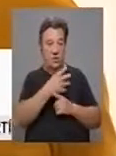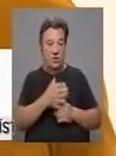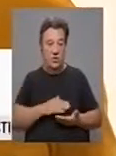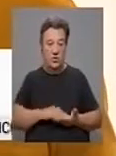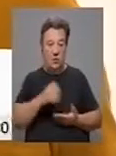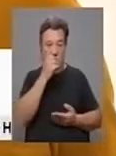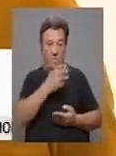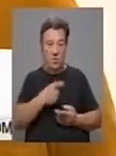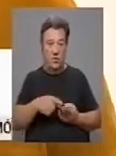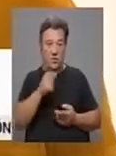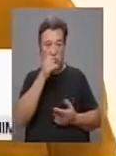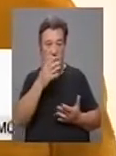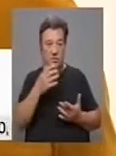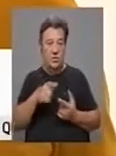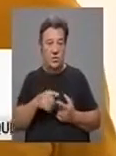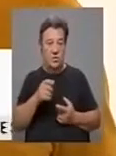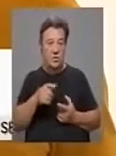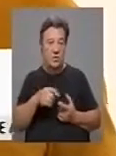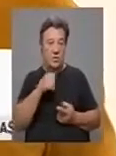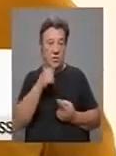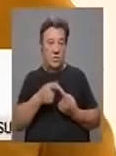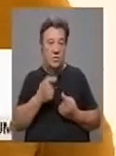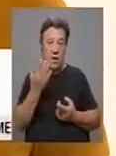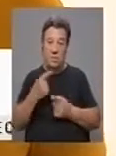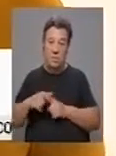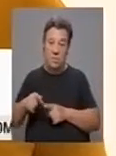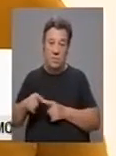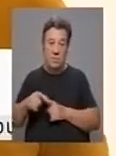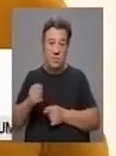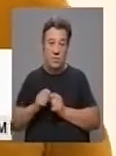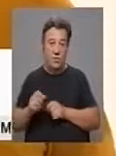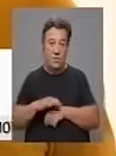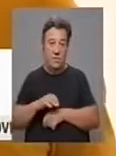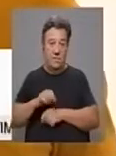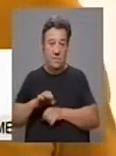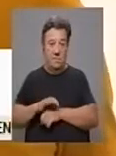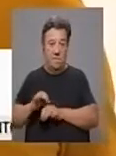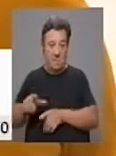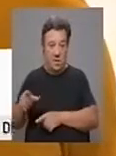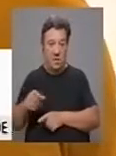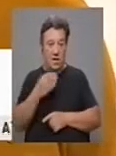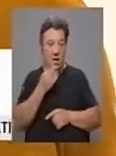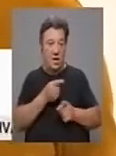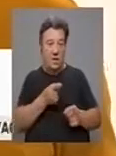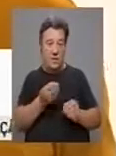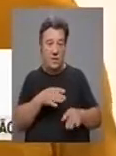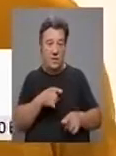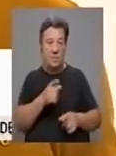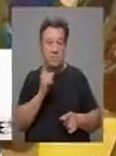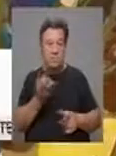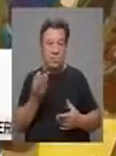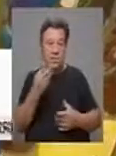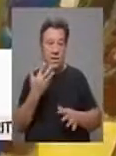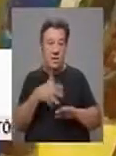revestido de planta, os animais é uma constante, ou seja, tudo aquilo que lhes foi vedado no período da pandemia, os alunos, as crianças, passaram a